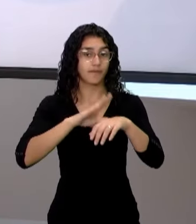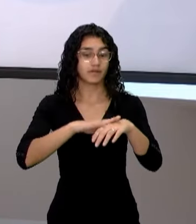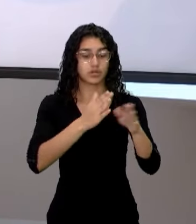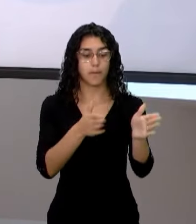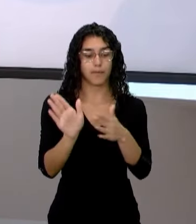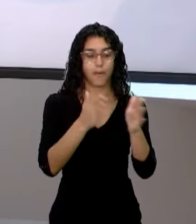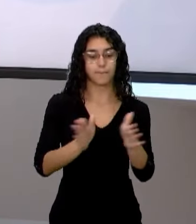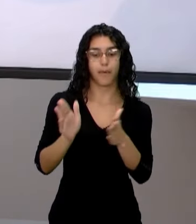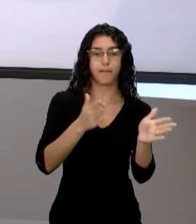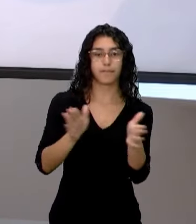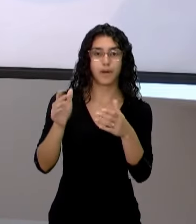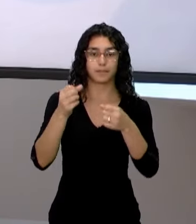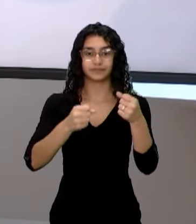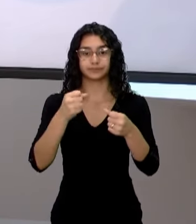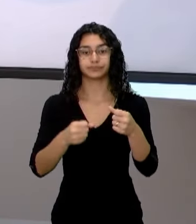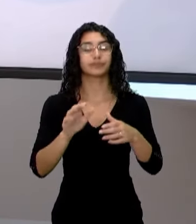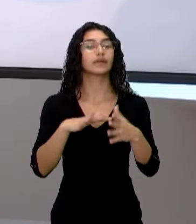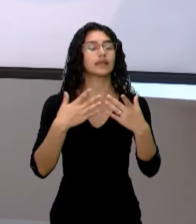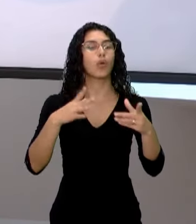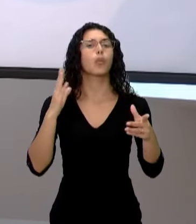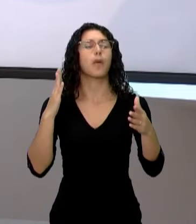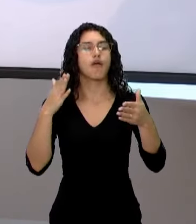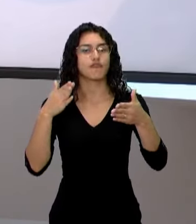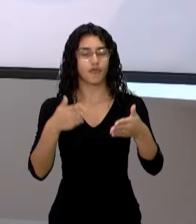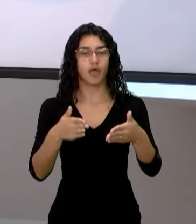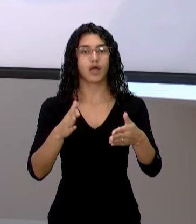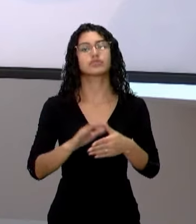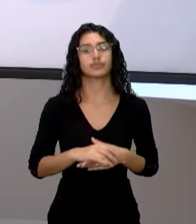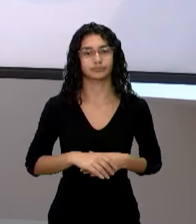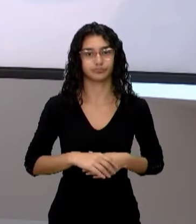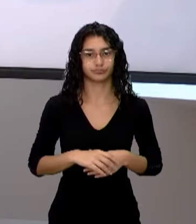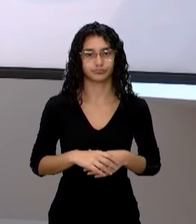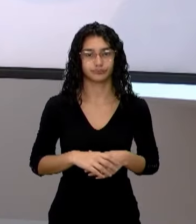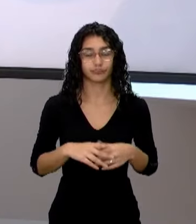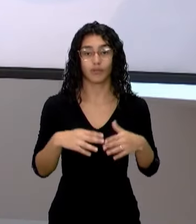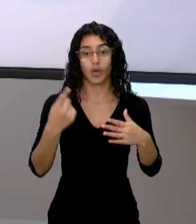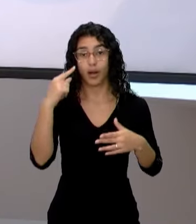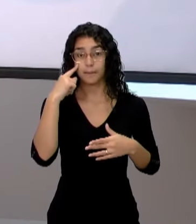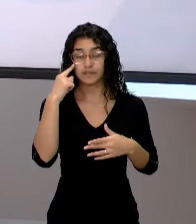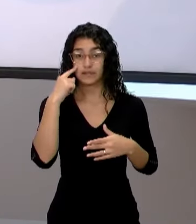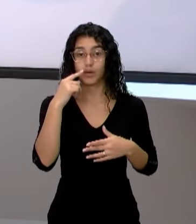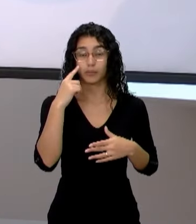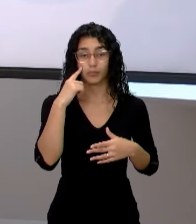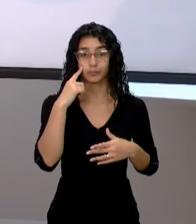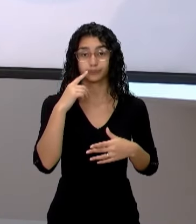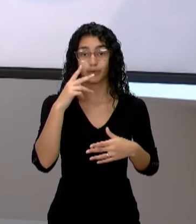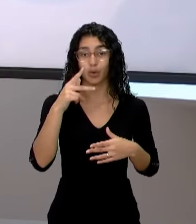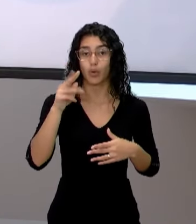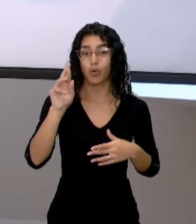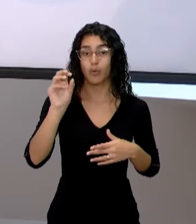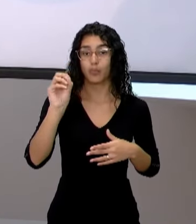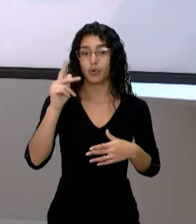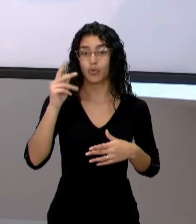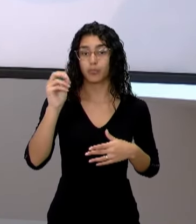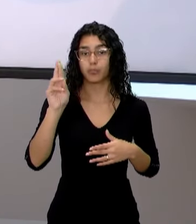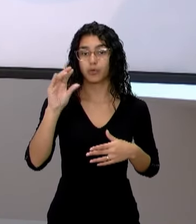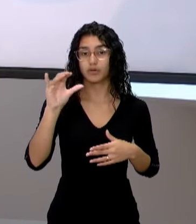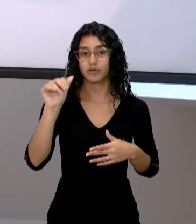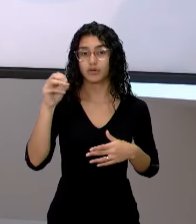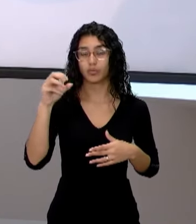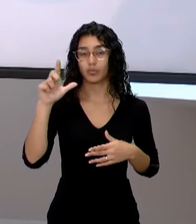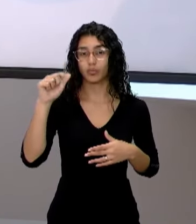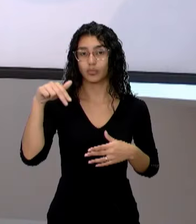produzir esses carros. Então, ele é diretamente proporcional. Tá? Quando a gente pensa em diretamente proporcional, a gente pensa em frações